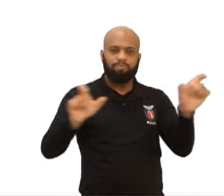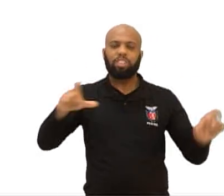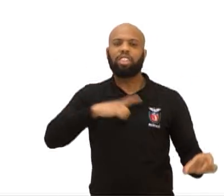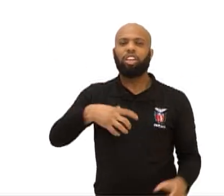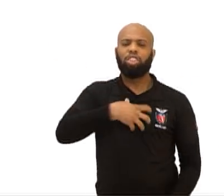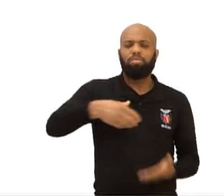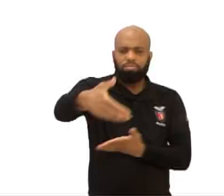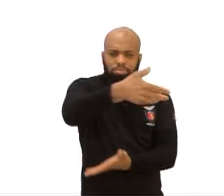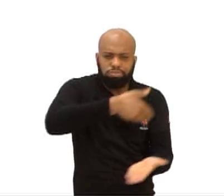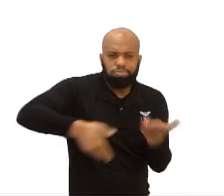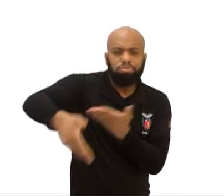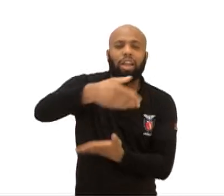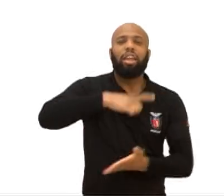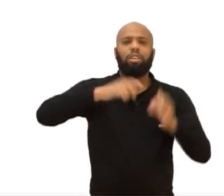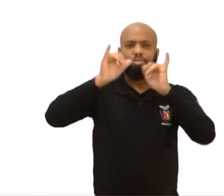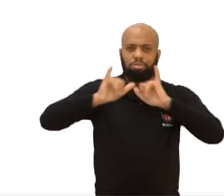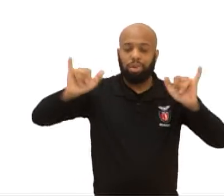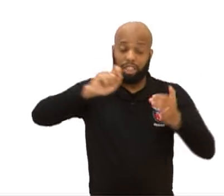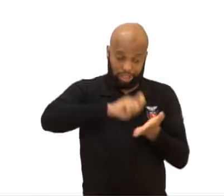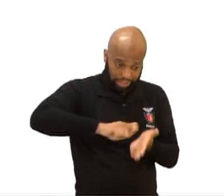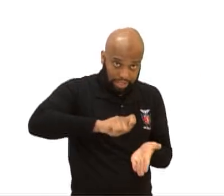da transmissão de mensagens